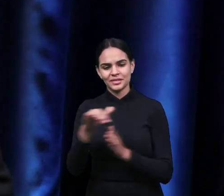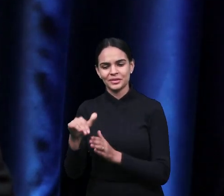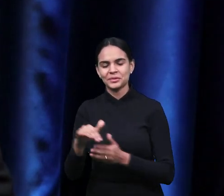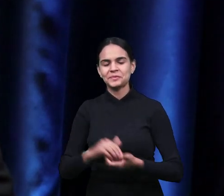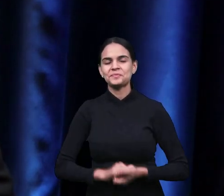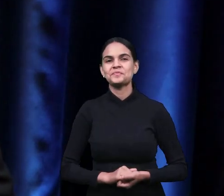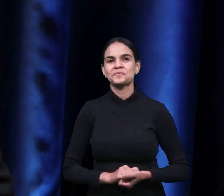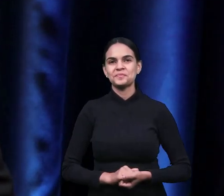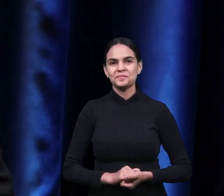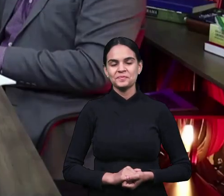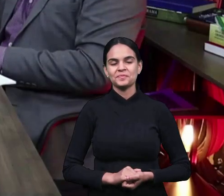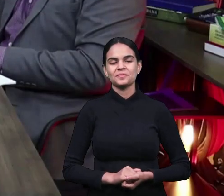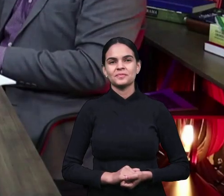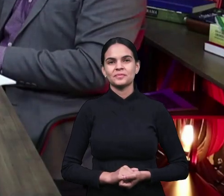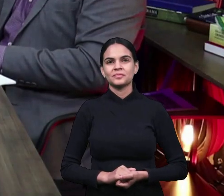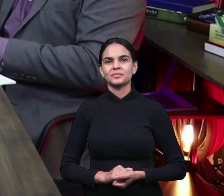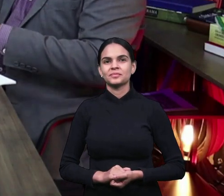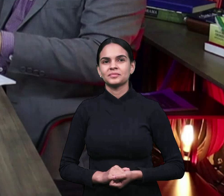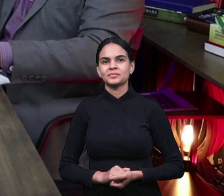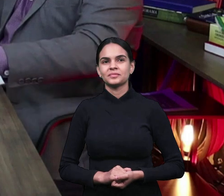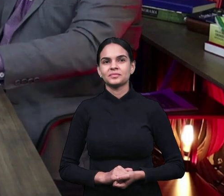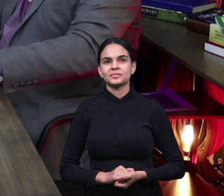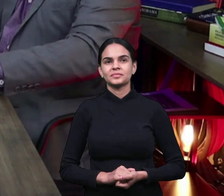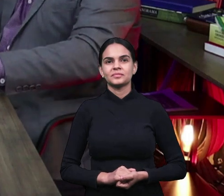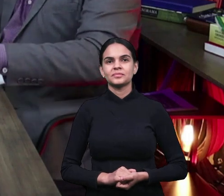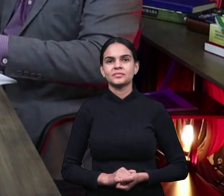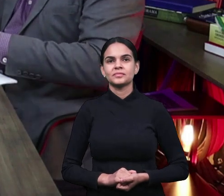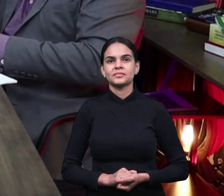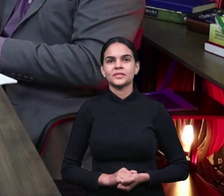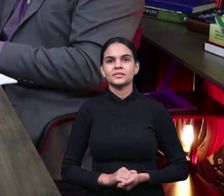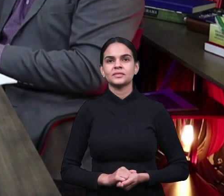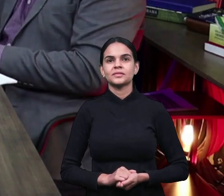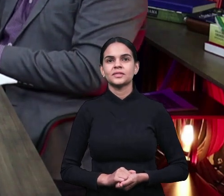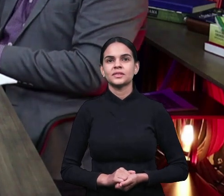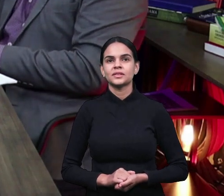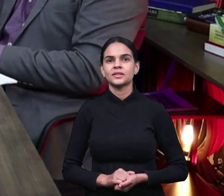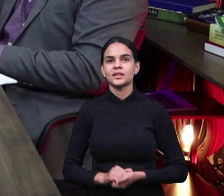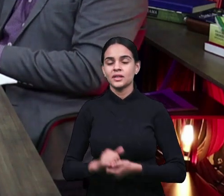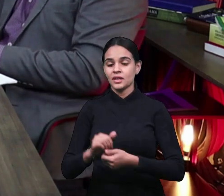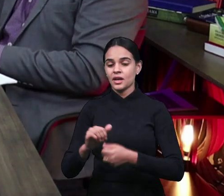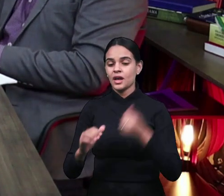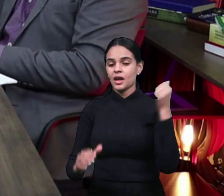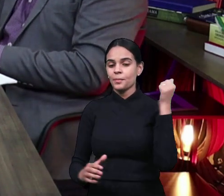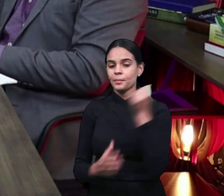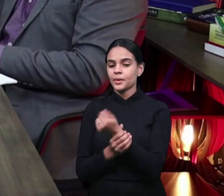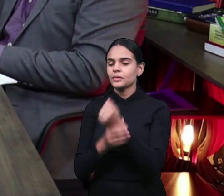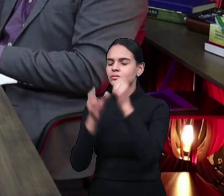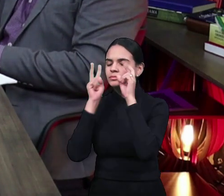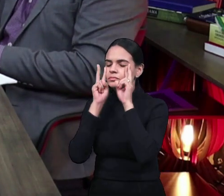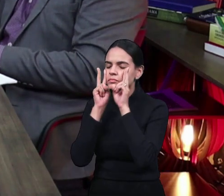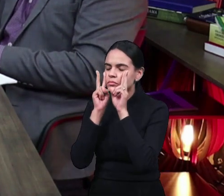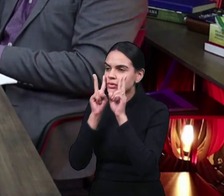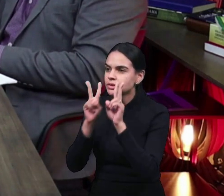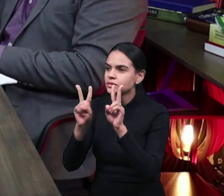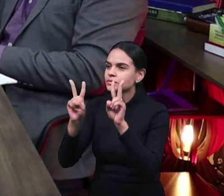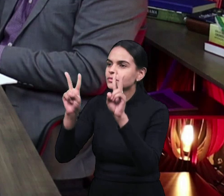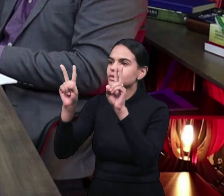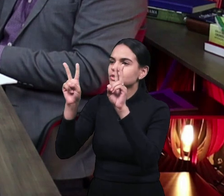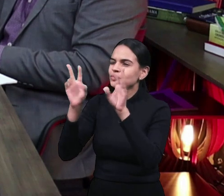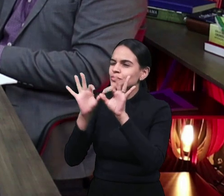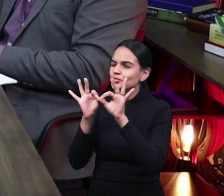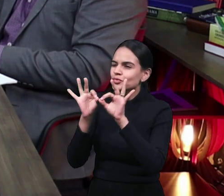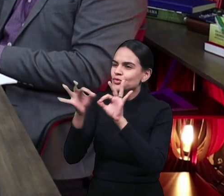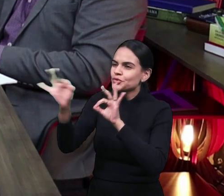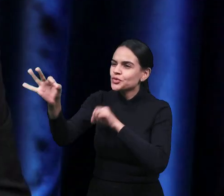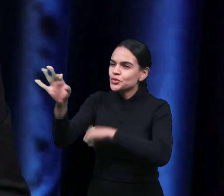ali, levantou Abraão seus olhos e viu o lugar de longe. Então, primeiro